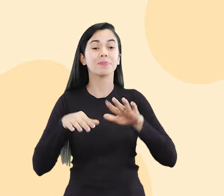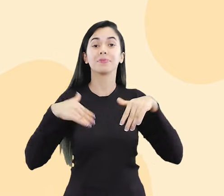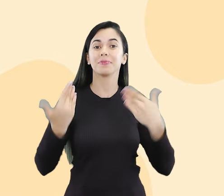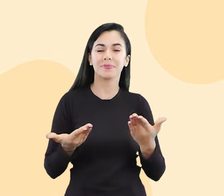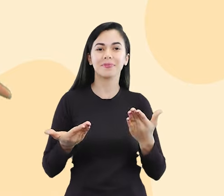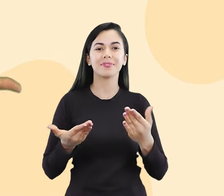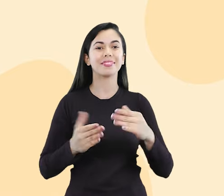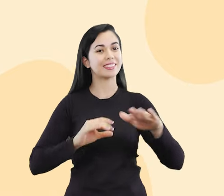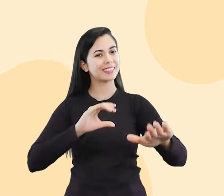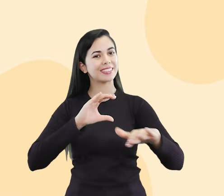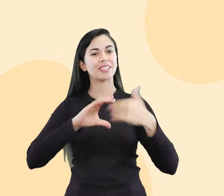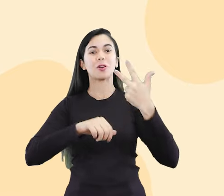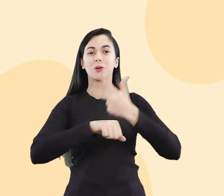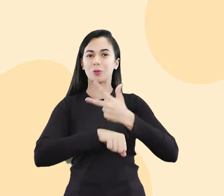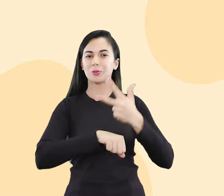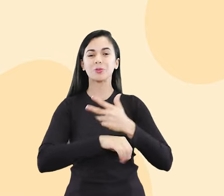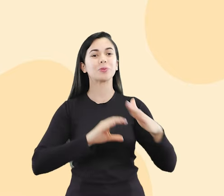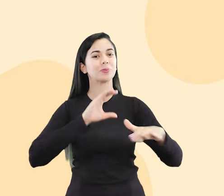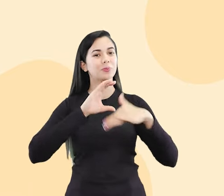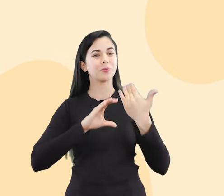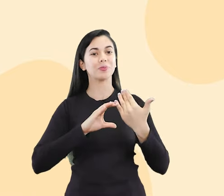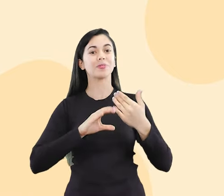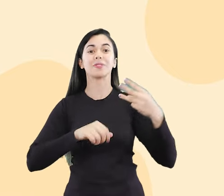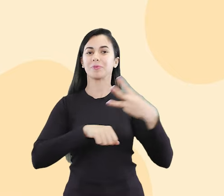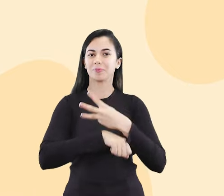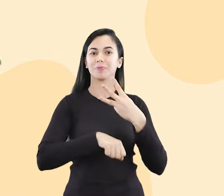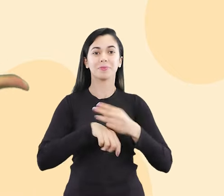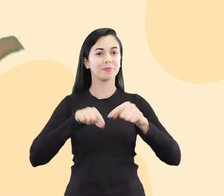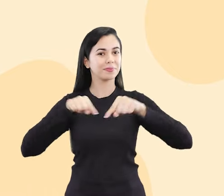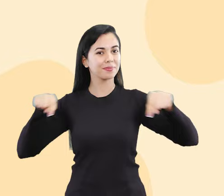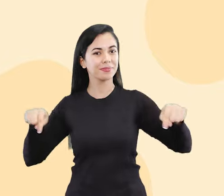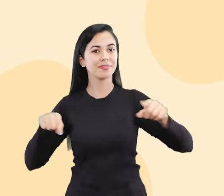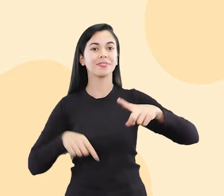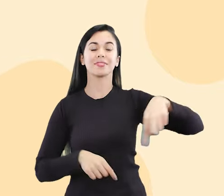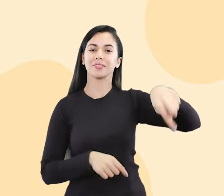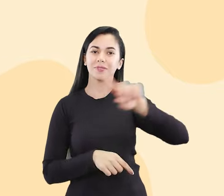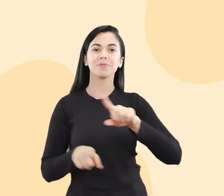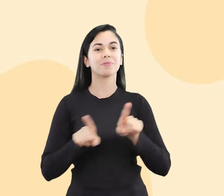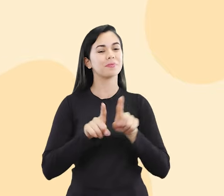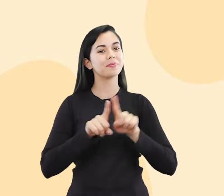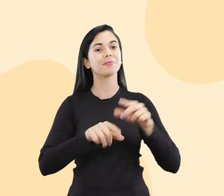pequeno? Envie o vídeo para o número aqui abaixo e você vai estar